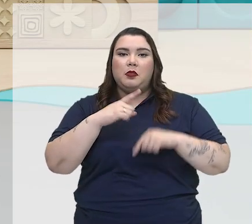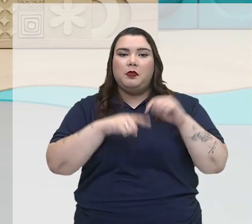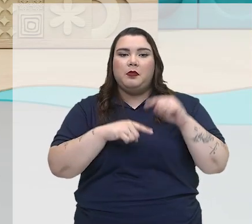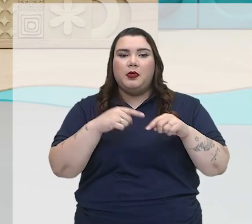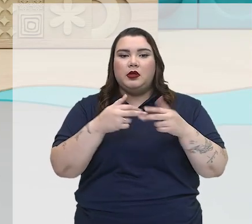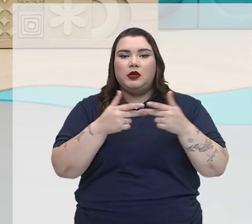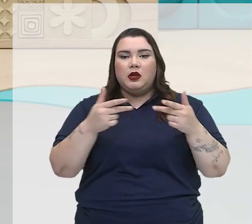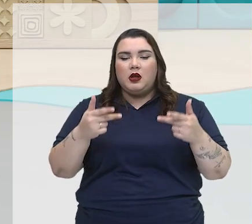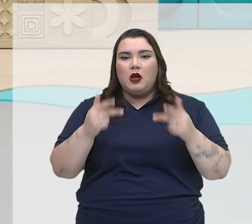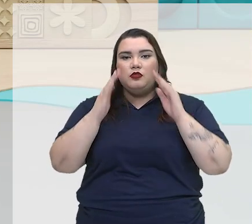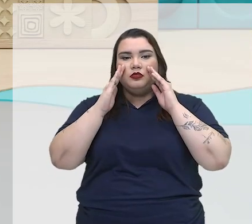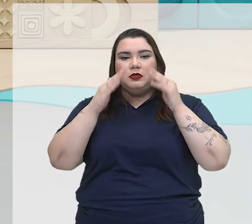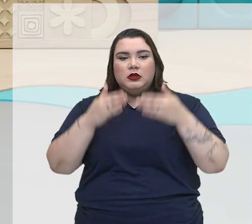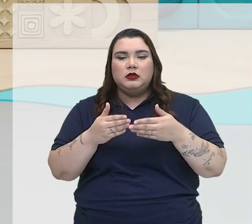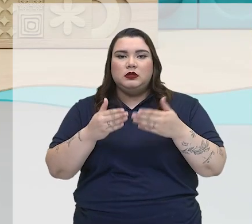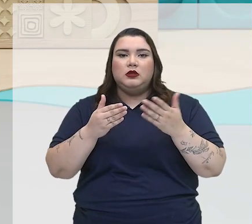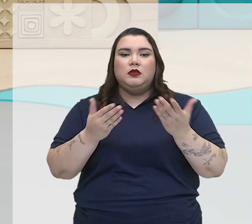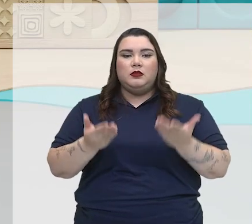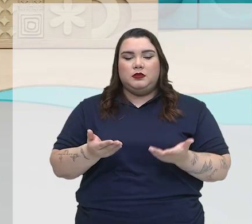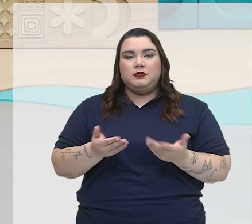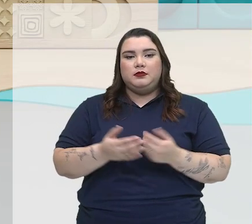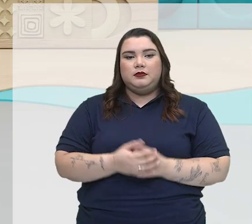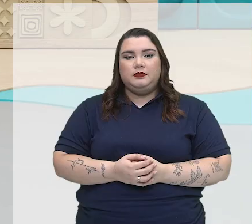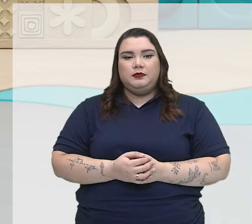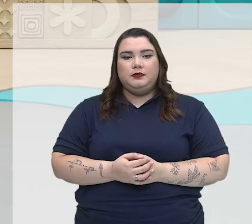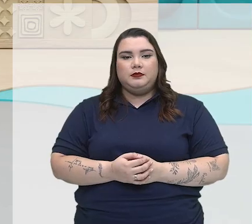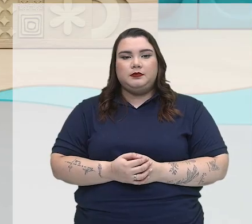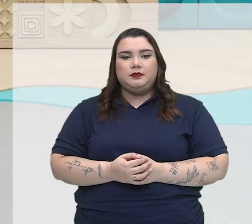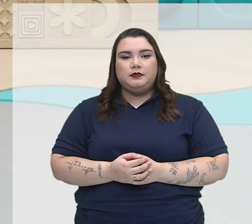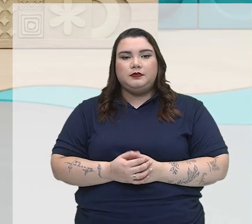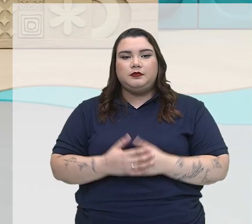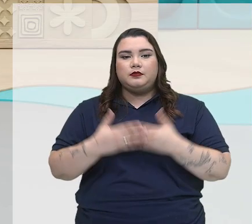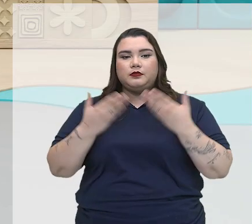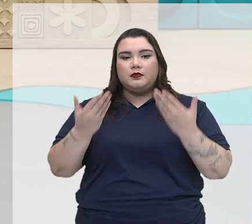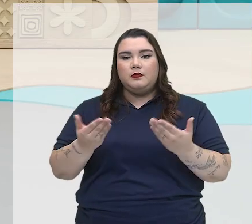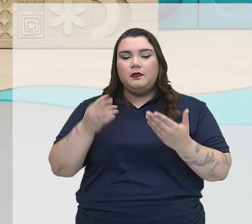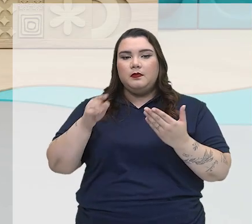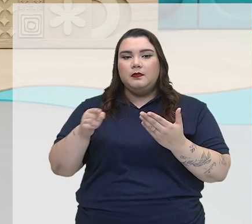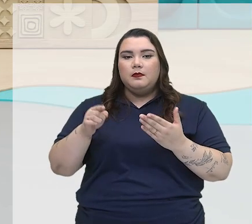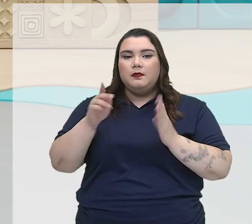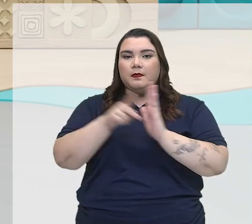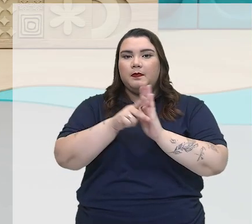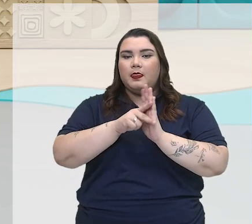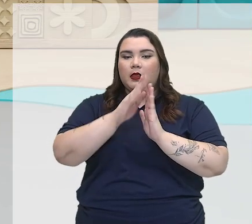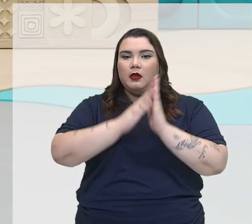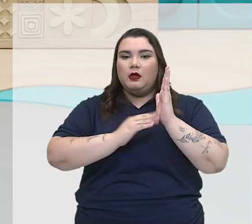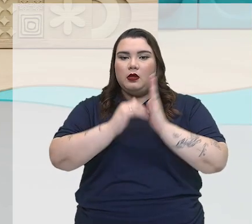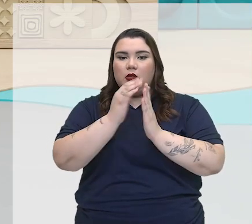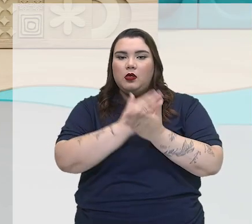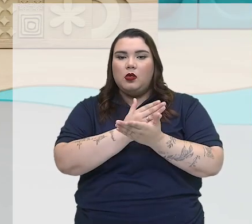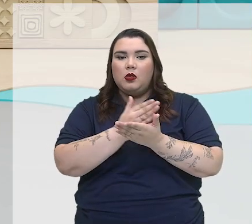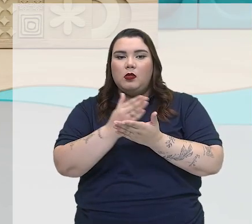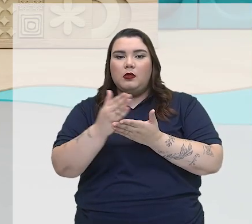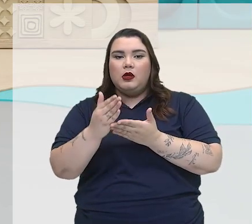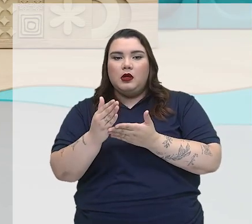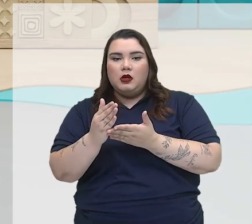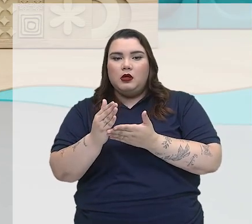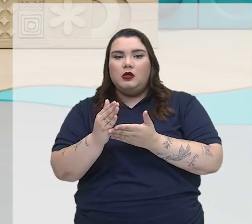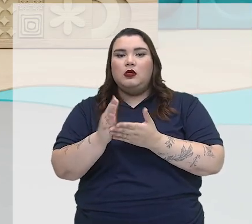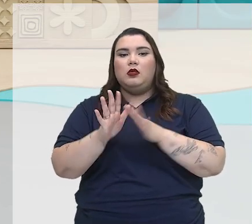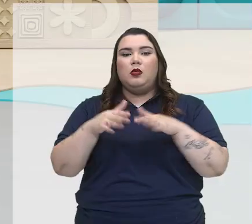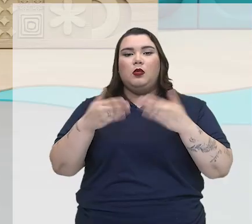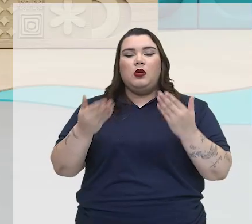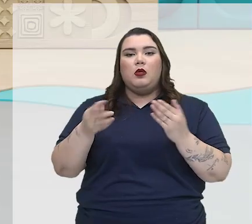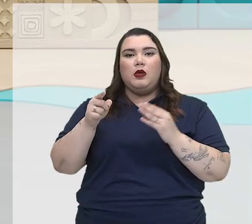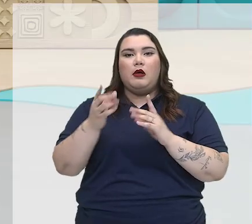uma tinta específica para isso. Então, a estabilidade da pintura, ela começa pela superfície sobre a